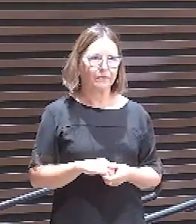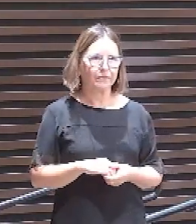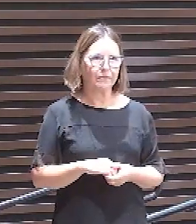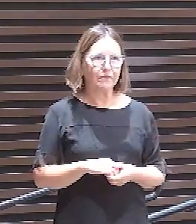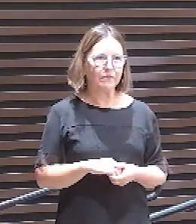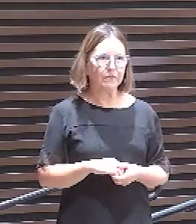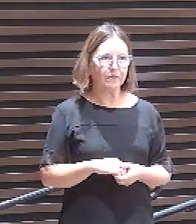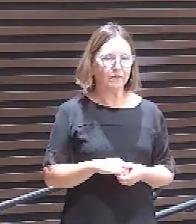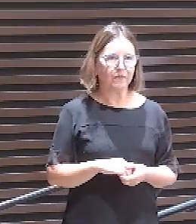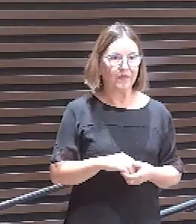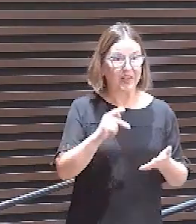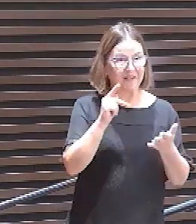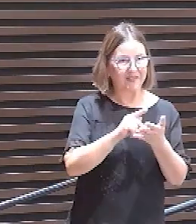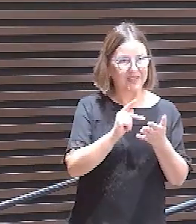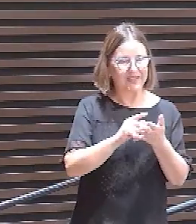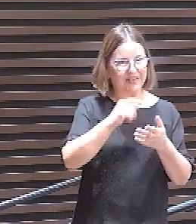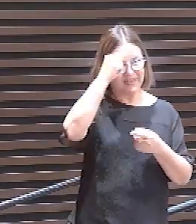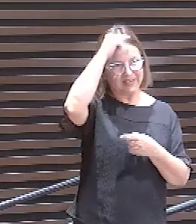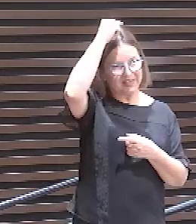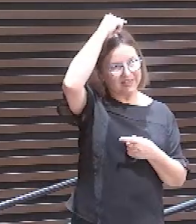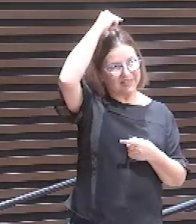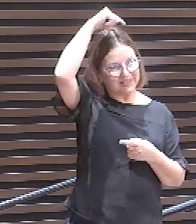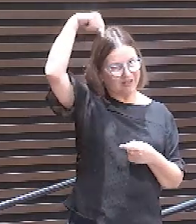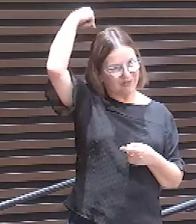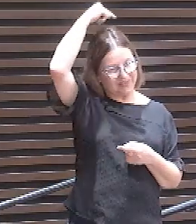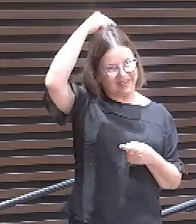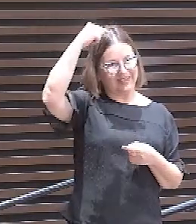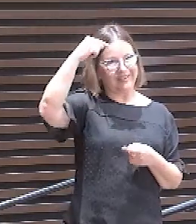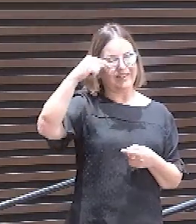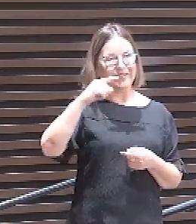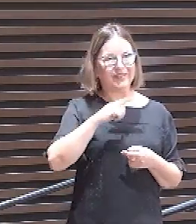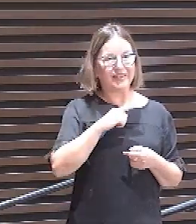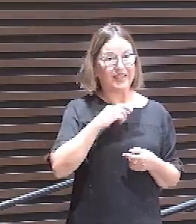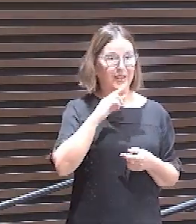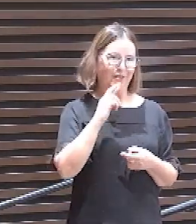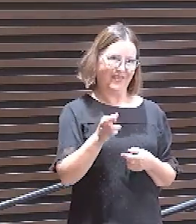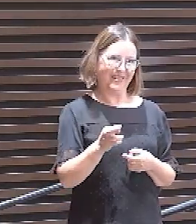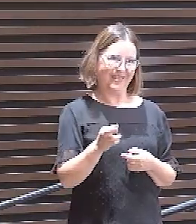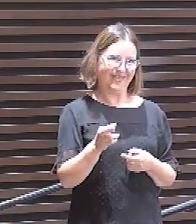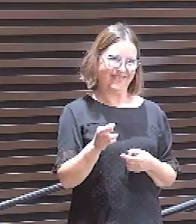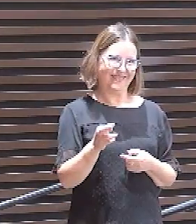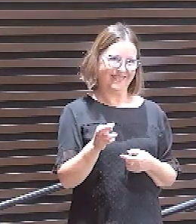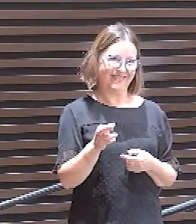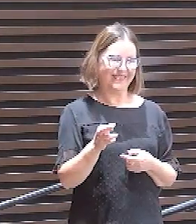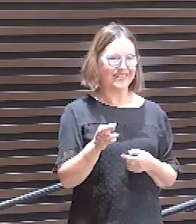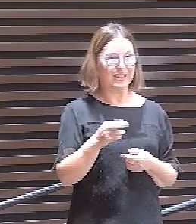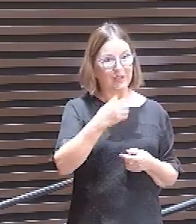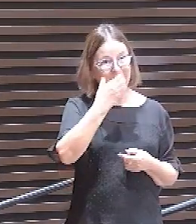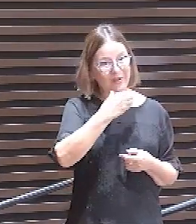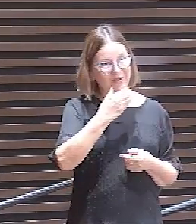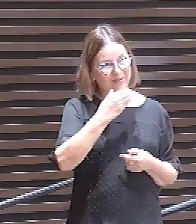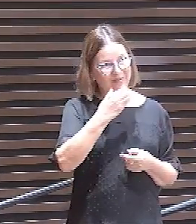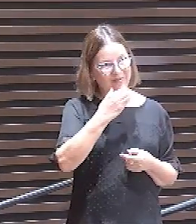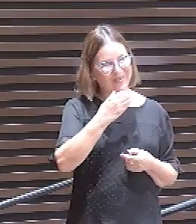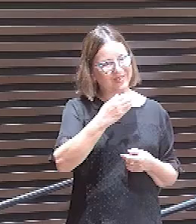A verdadeira santificação tem fruto, os frutos do Espírito, amor,